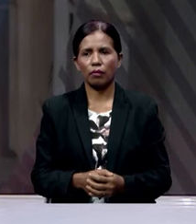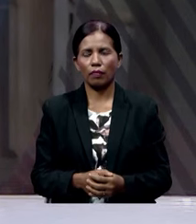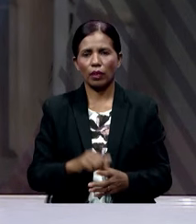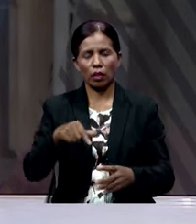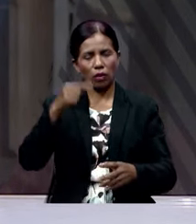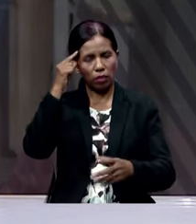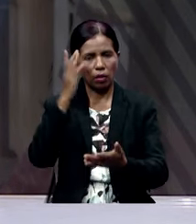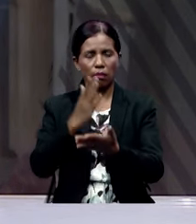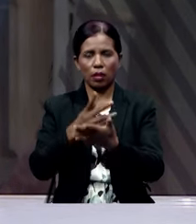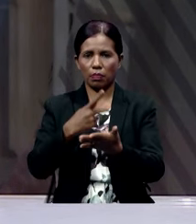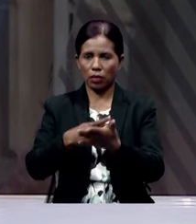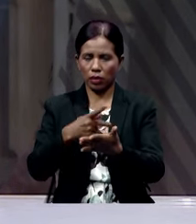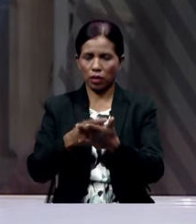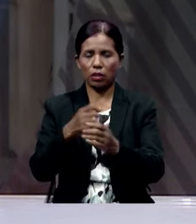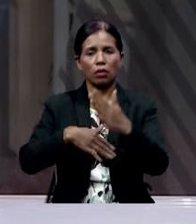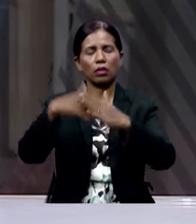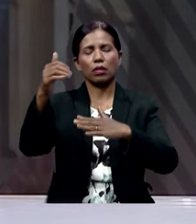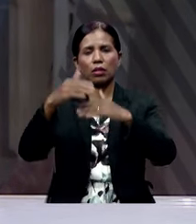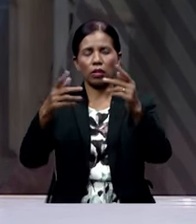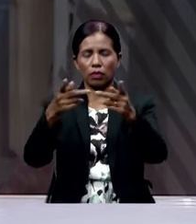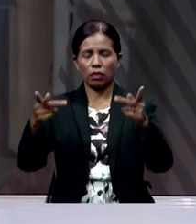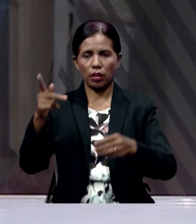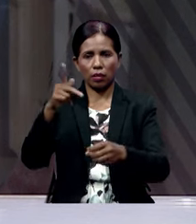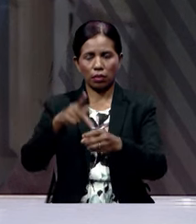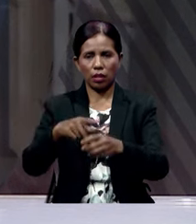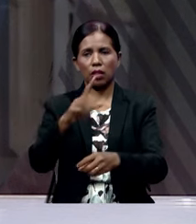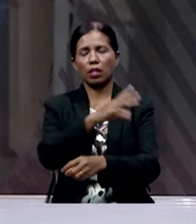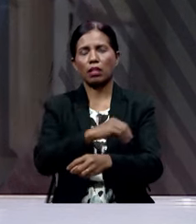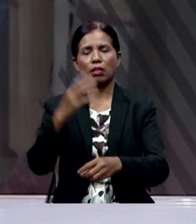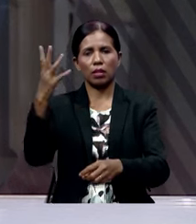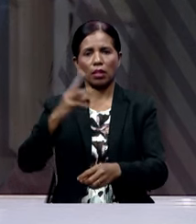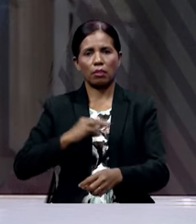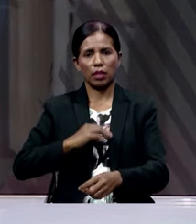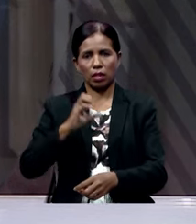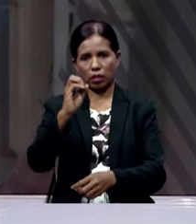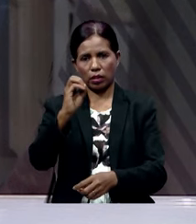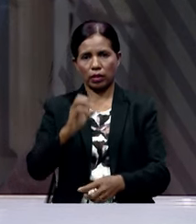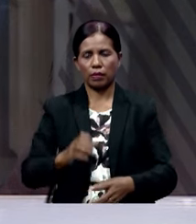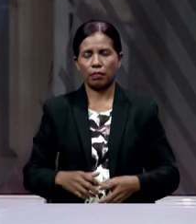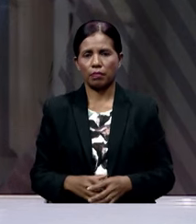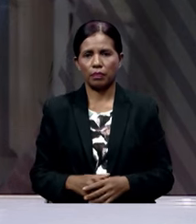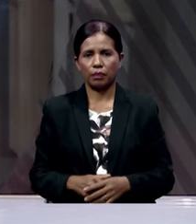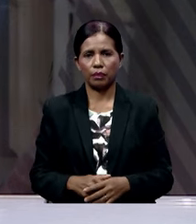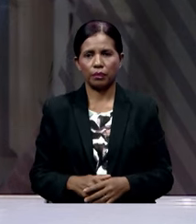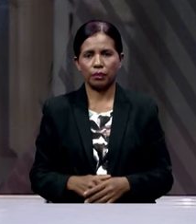Governo cancela projeto de construção do armazém combustível Timor-Guebe e Meitenaro.